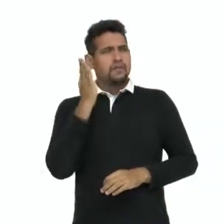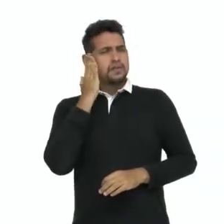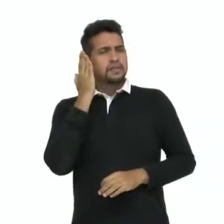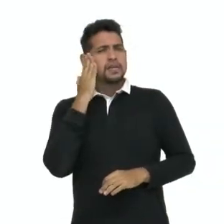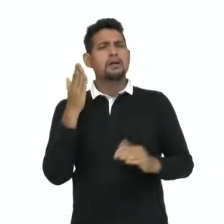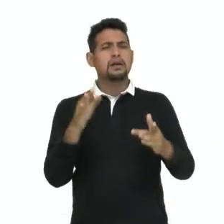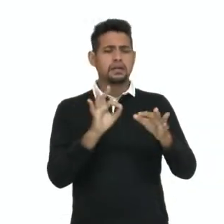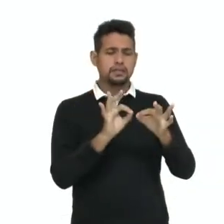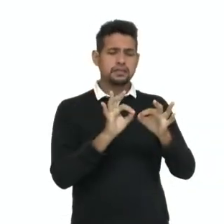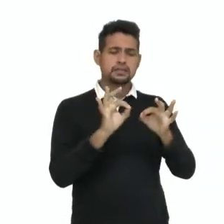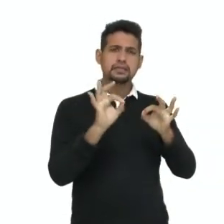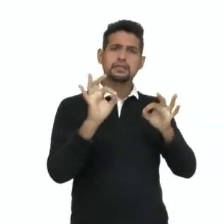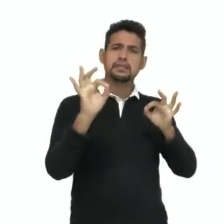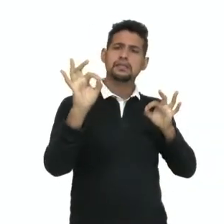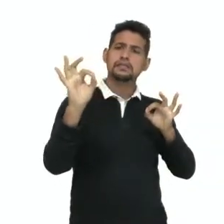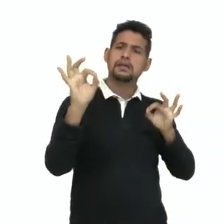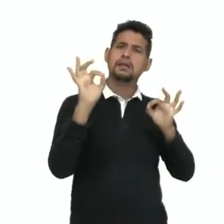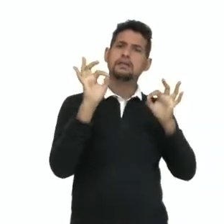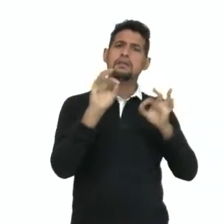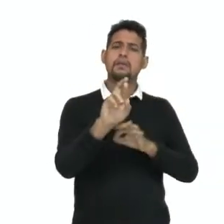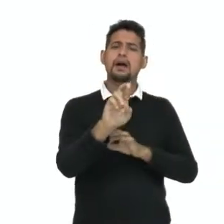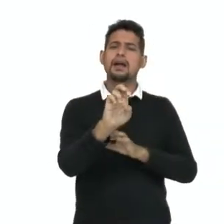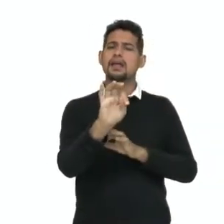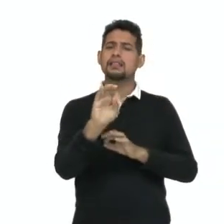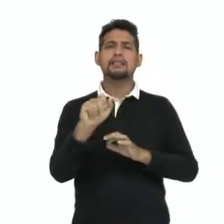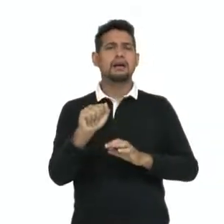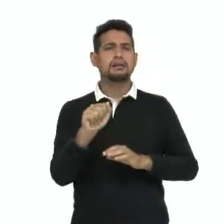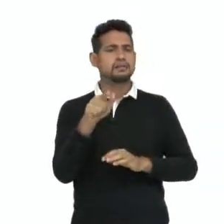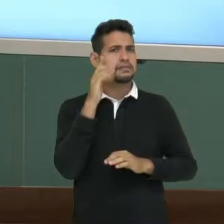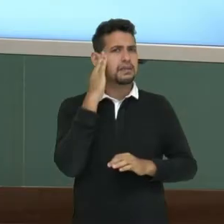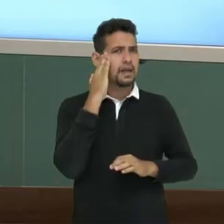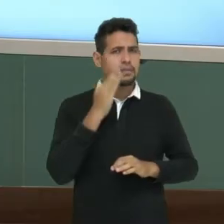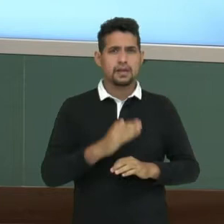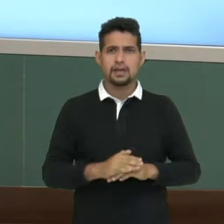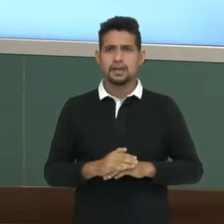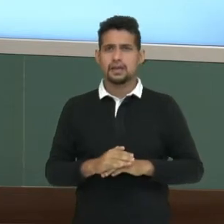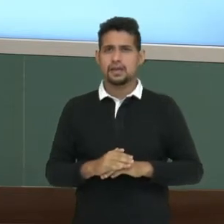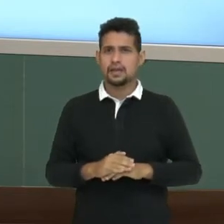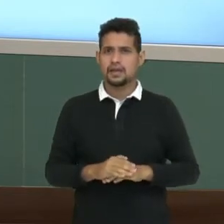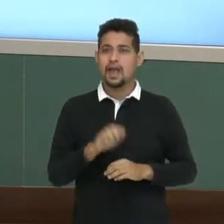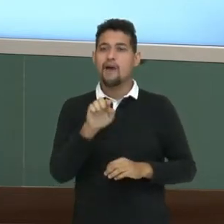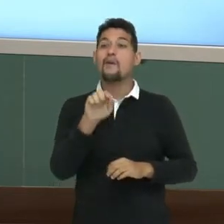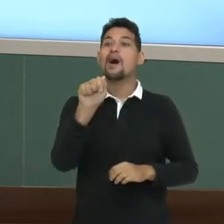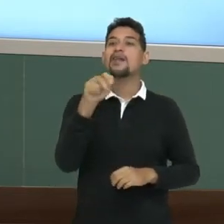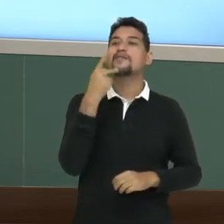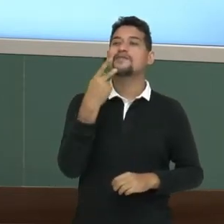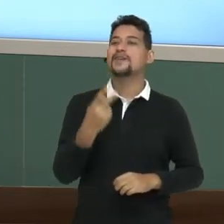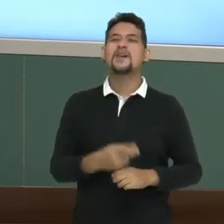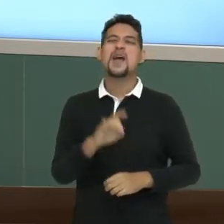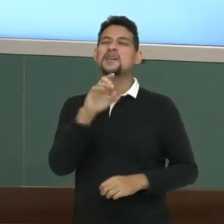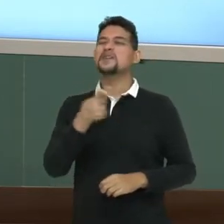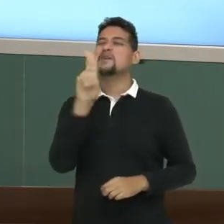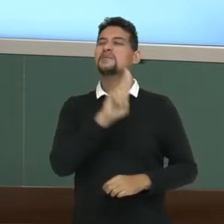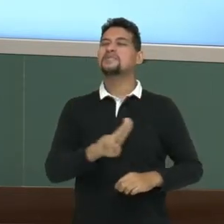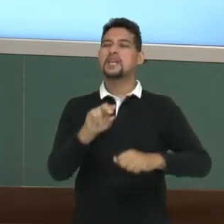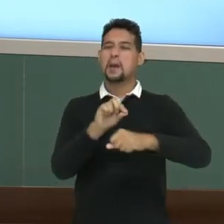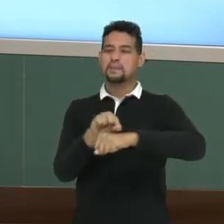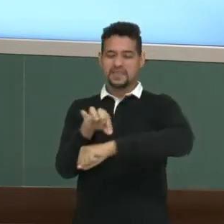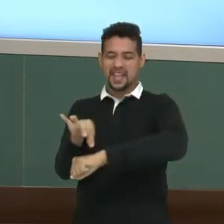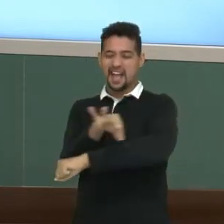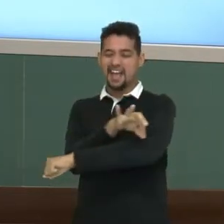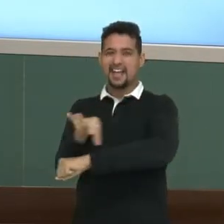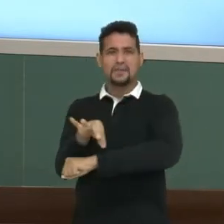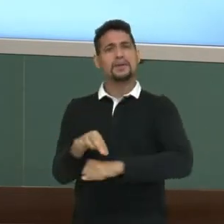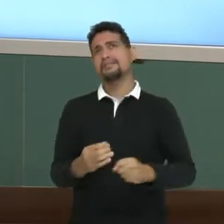distância de um ponto a uma reta no plano cartesiano? O engraçadinho da sala falou lá, é só usar régua. Também pode